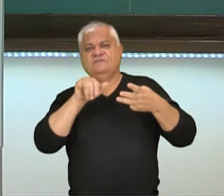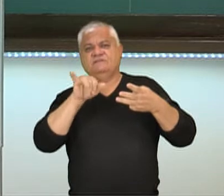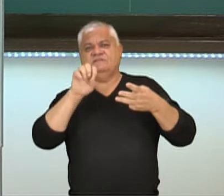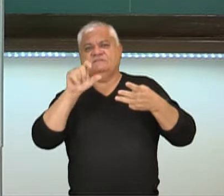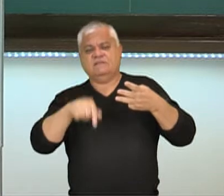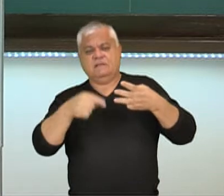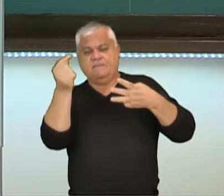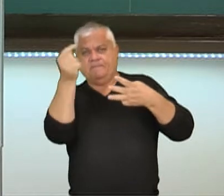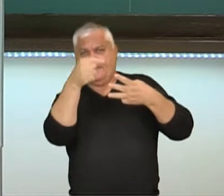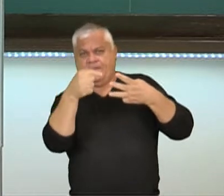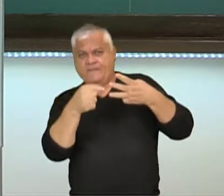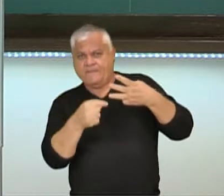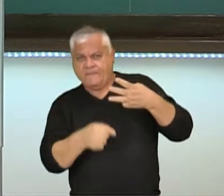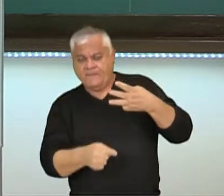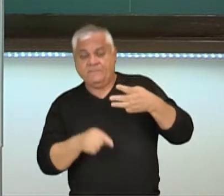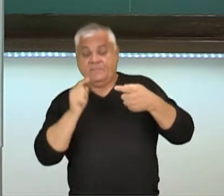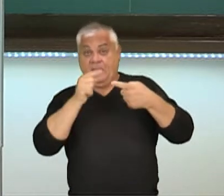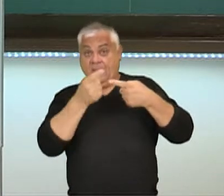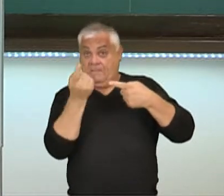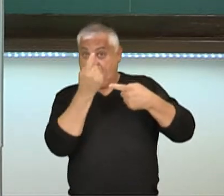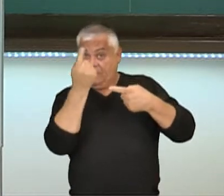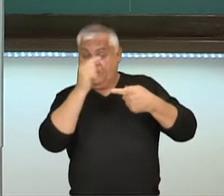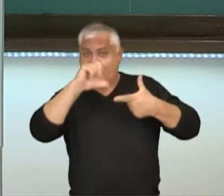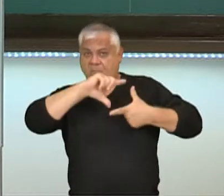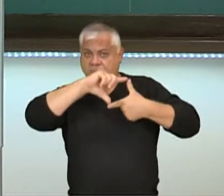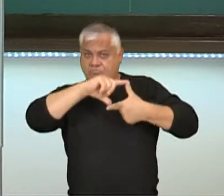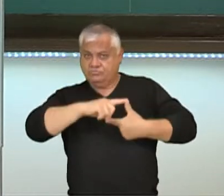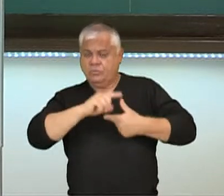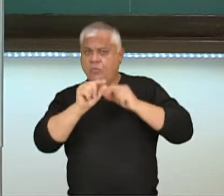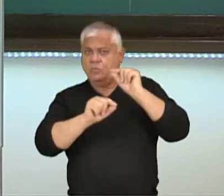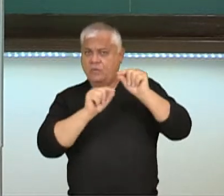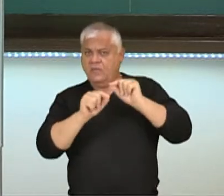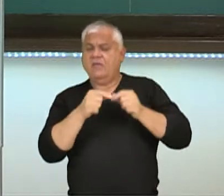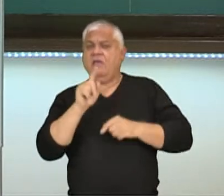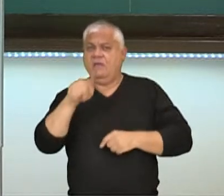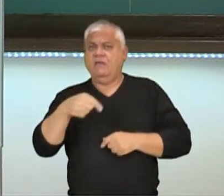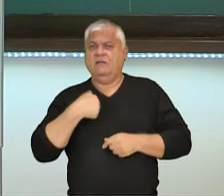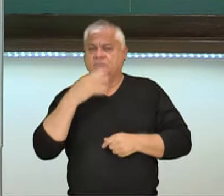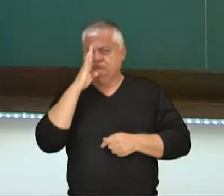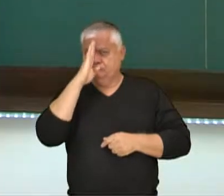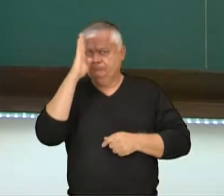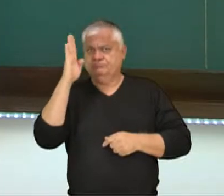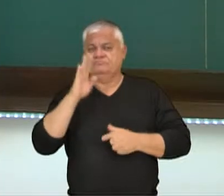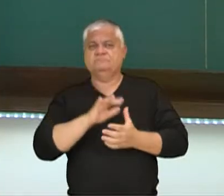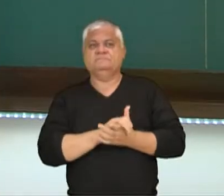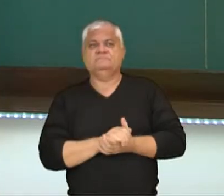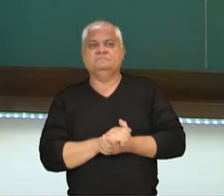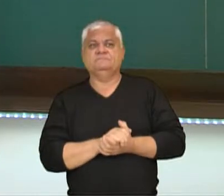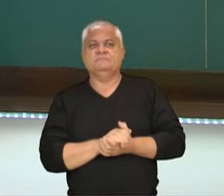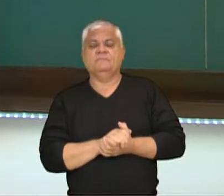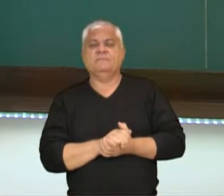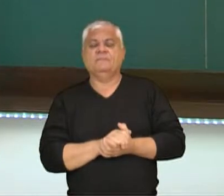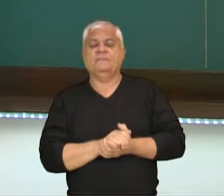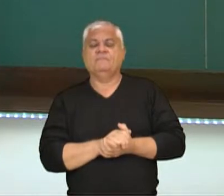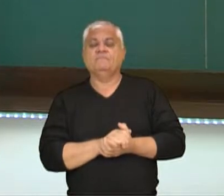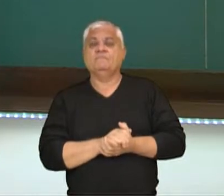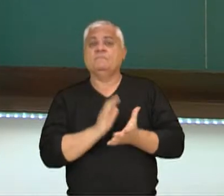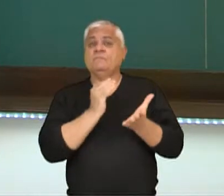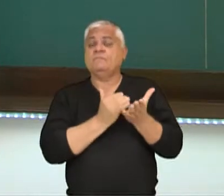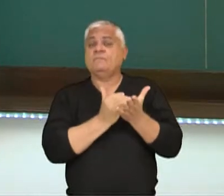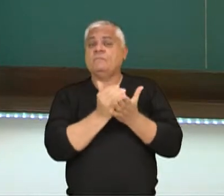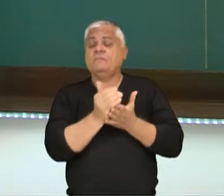parte da mecânica clássica, o Newton ele é um dos principais cientistas. Então, vamos lá. Mas para